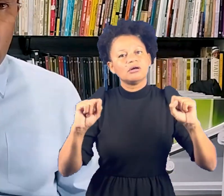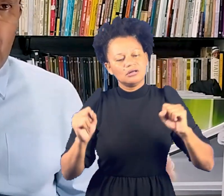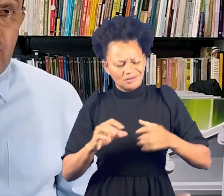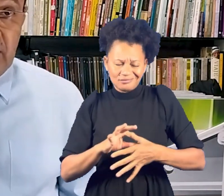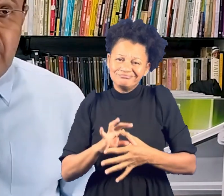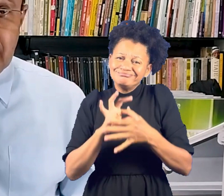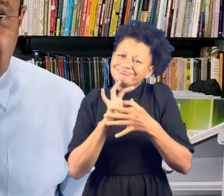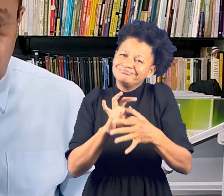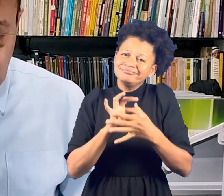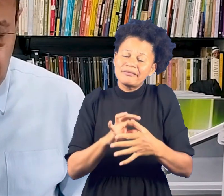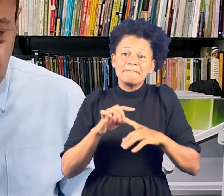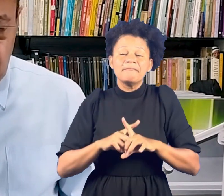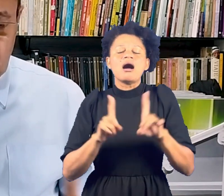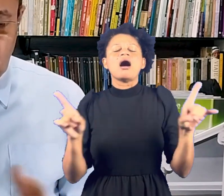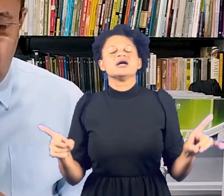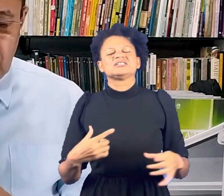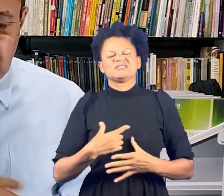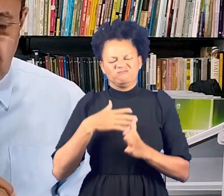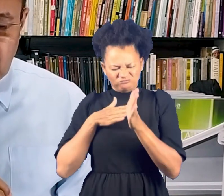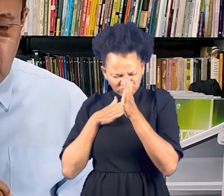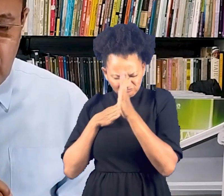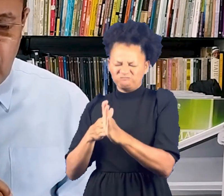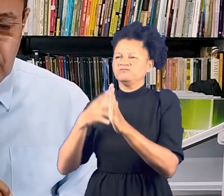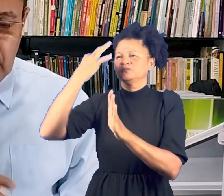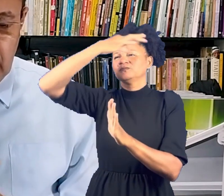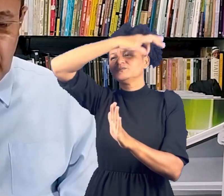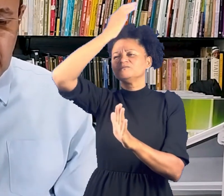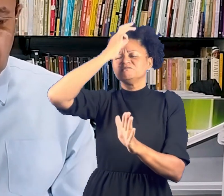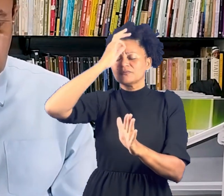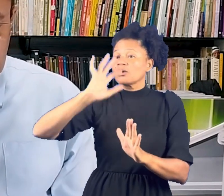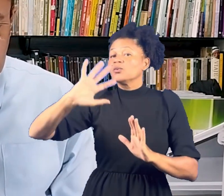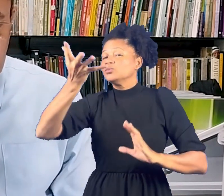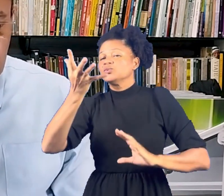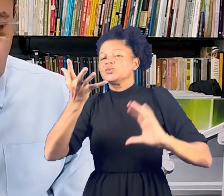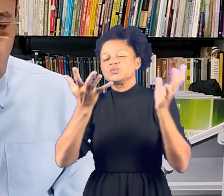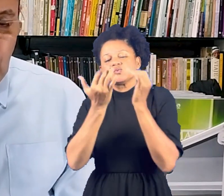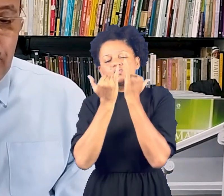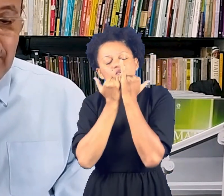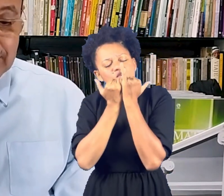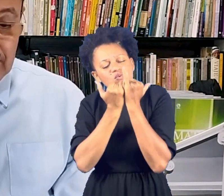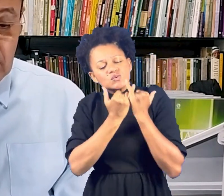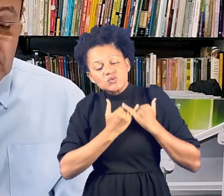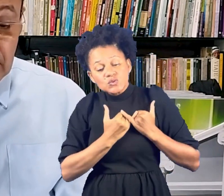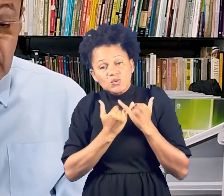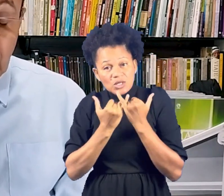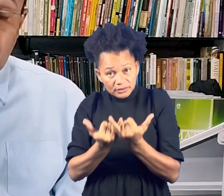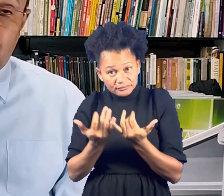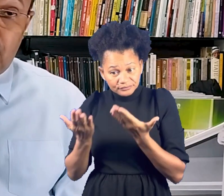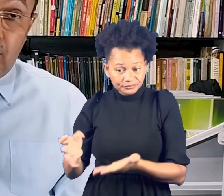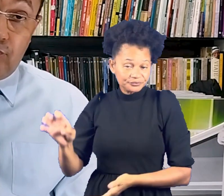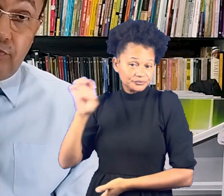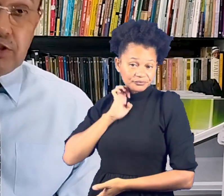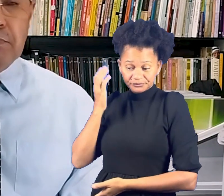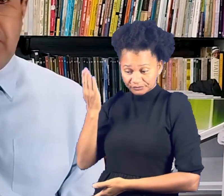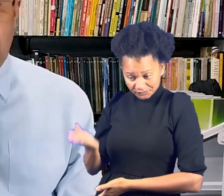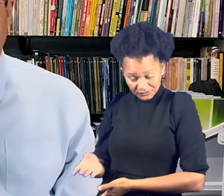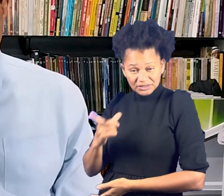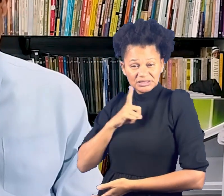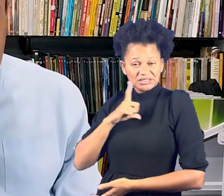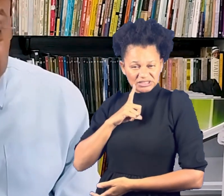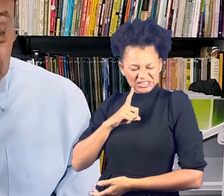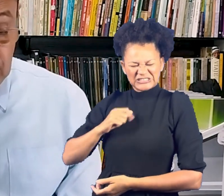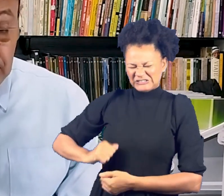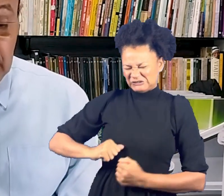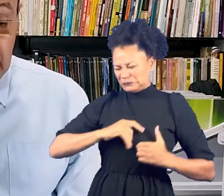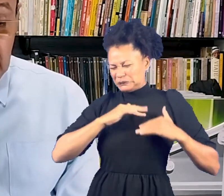furioso, como um homem carnal. Mas um homem espiritual, ele libera o perdão. E Estevão, esse